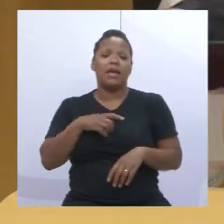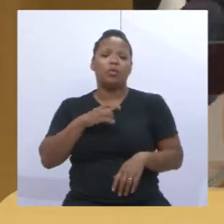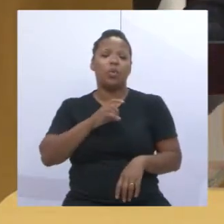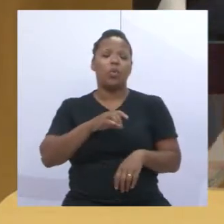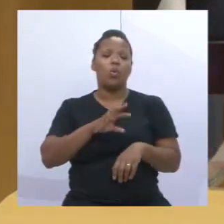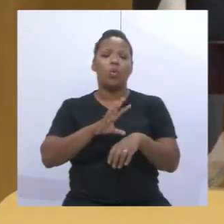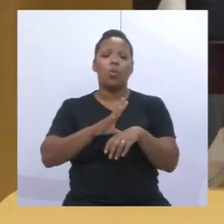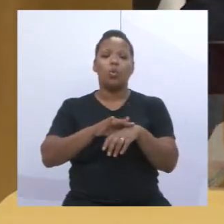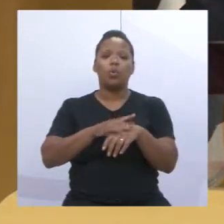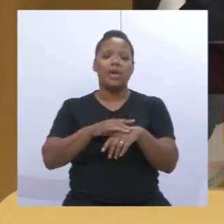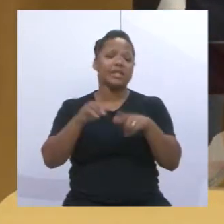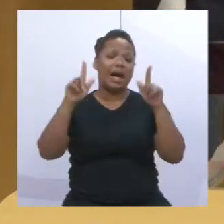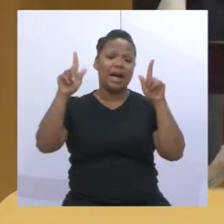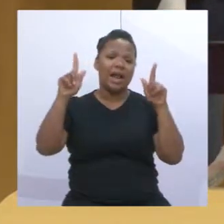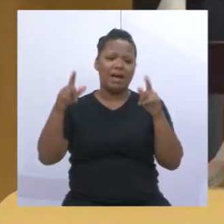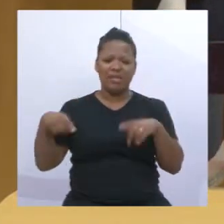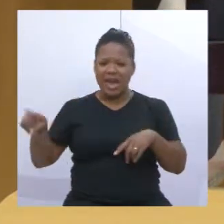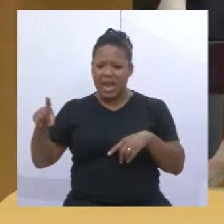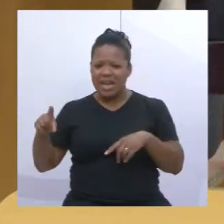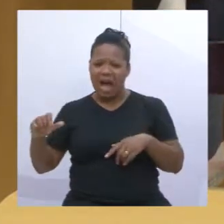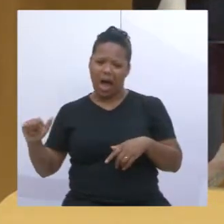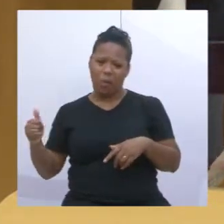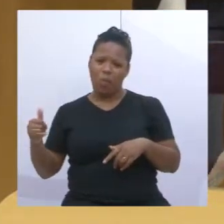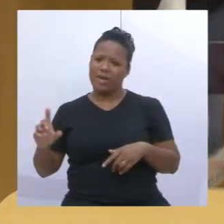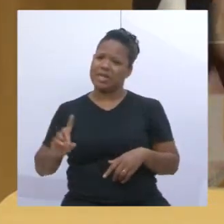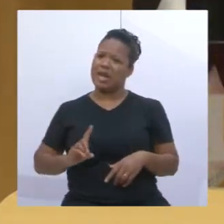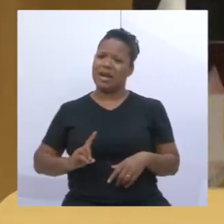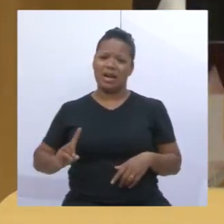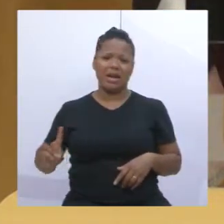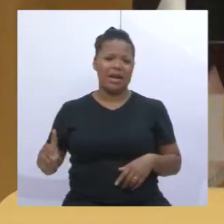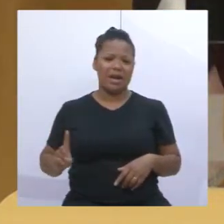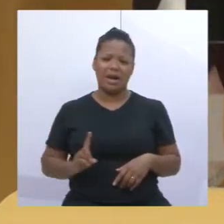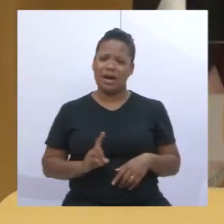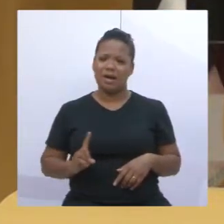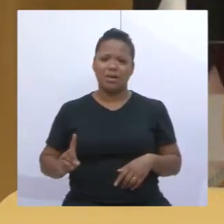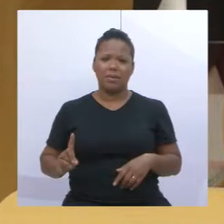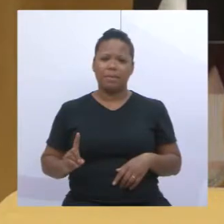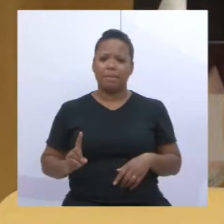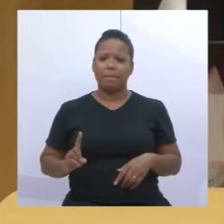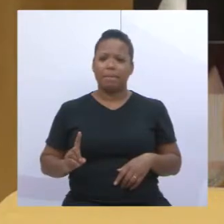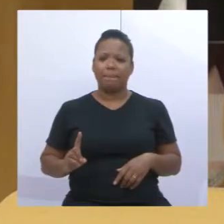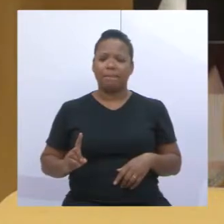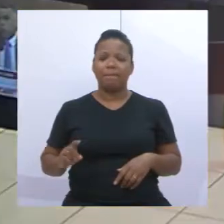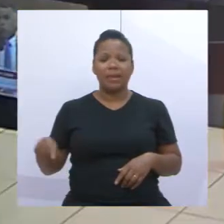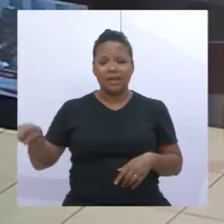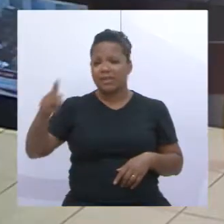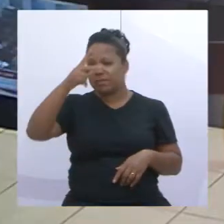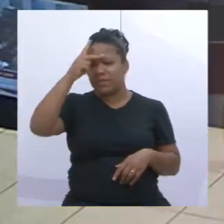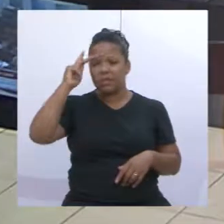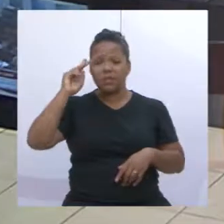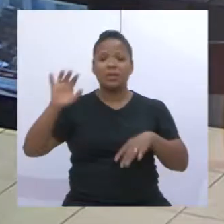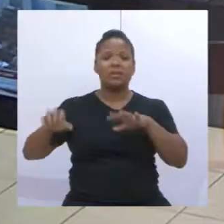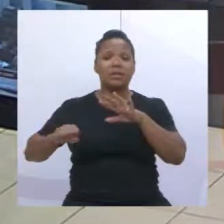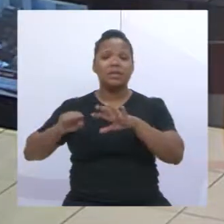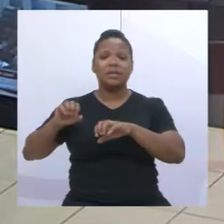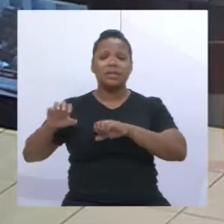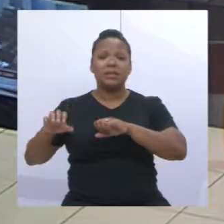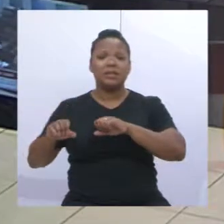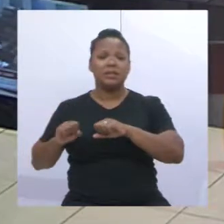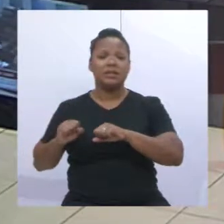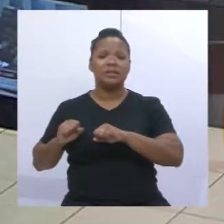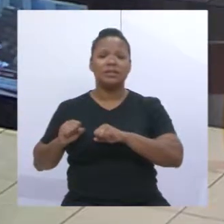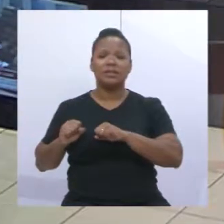como pessoas privilegiadas. São pessoas que estão ali buscando